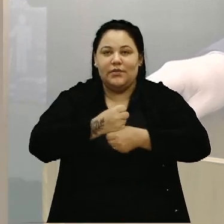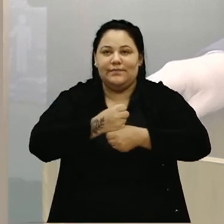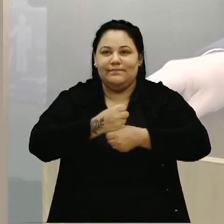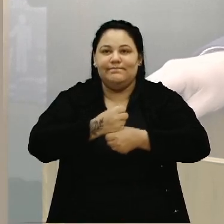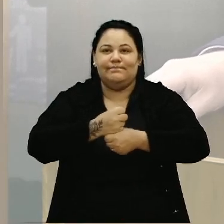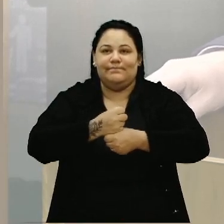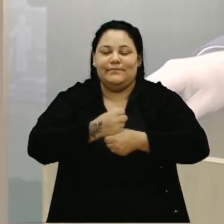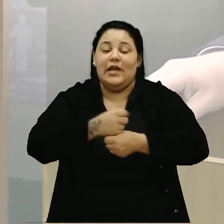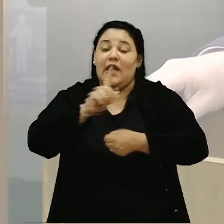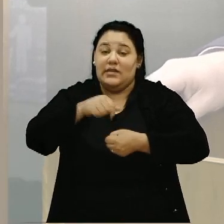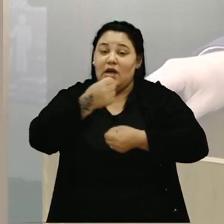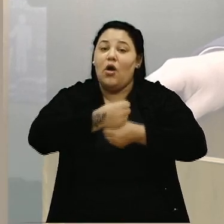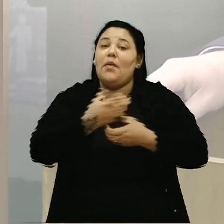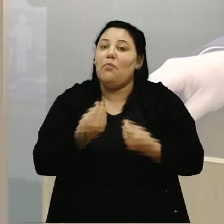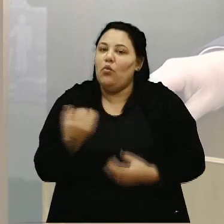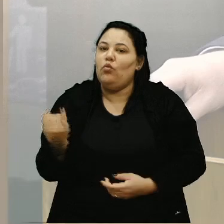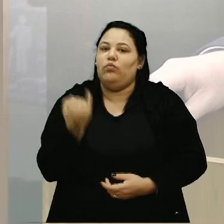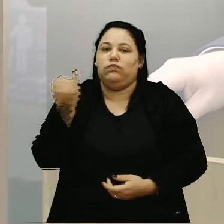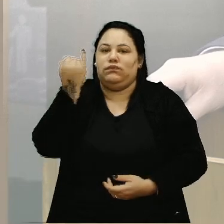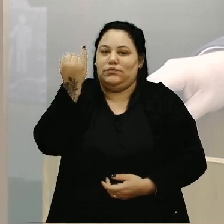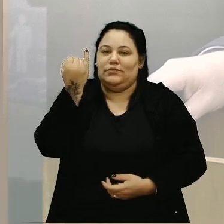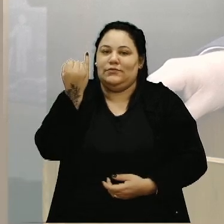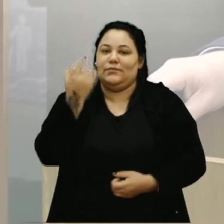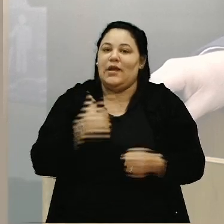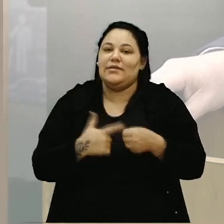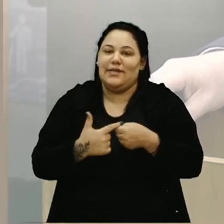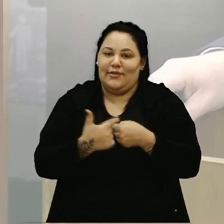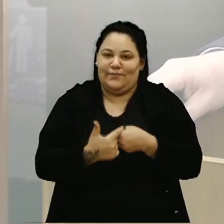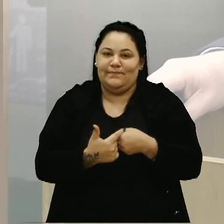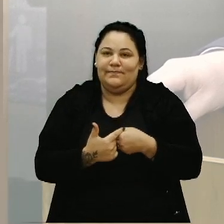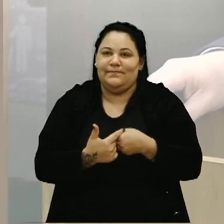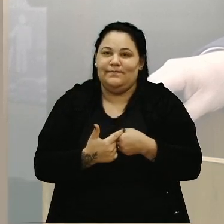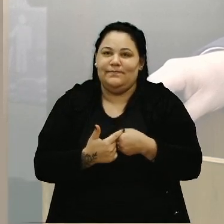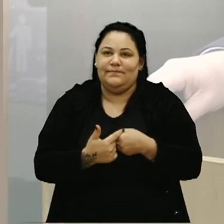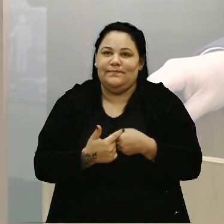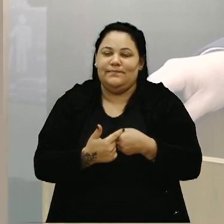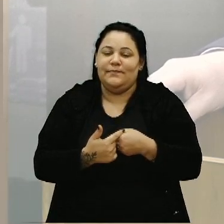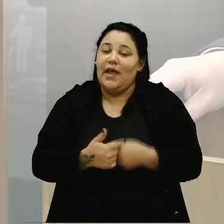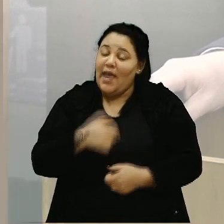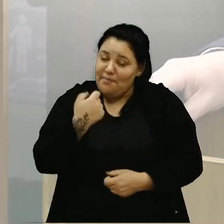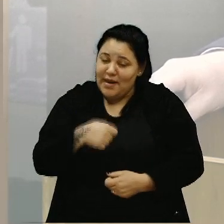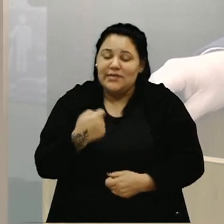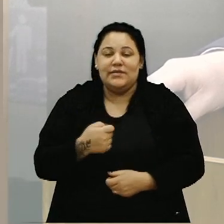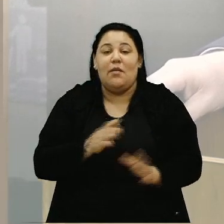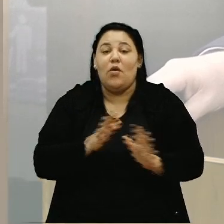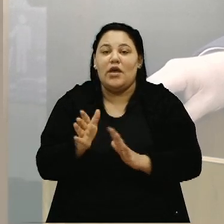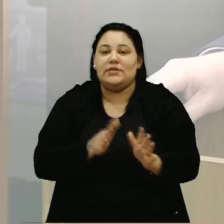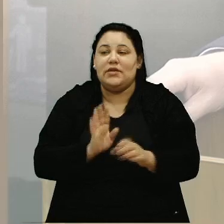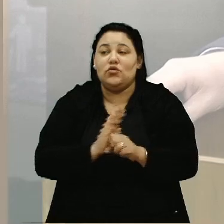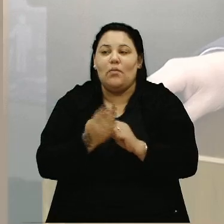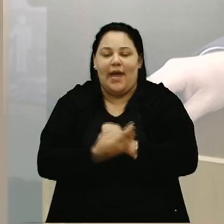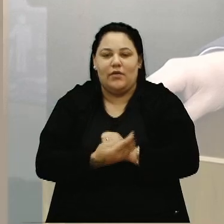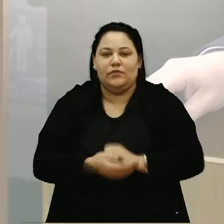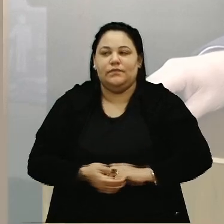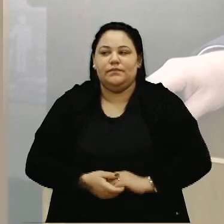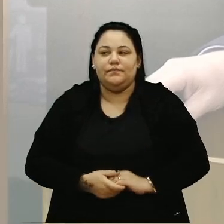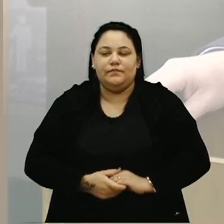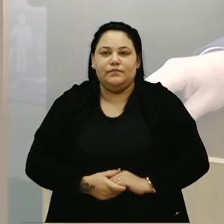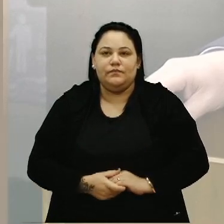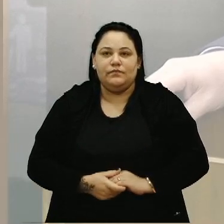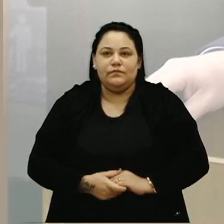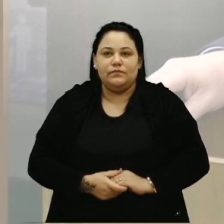absolutamente importante para a cidade e legítima aí para a população do Planalto.